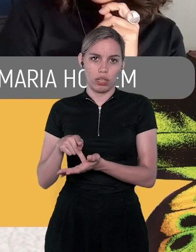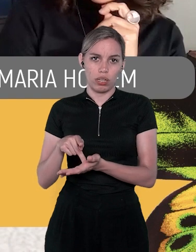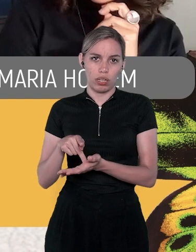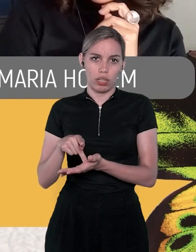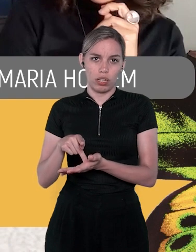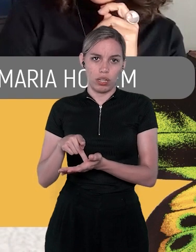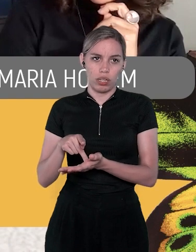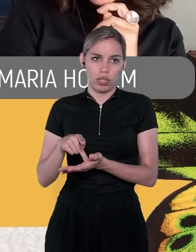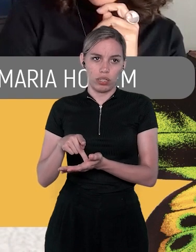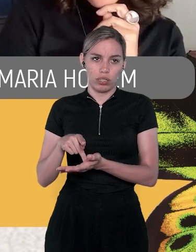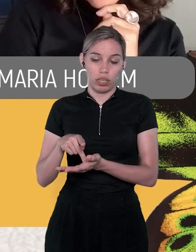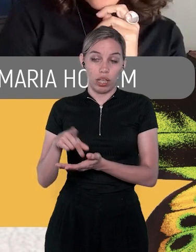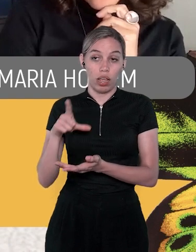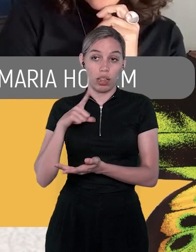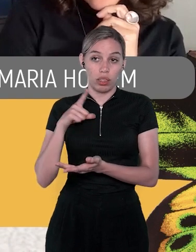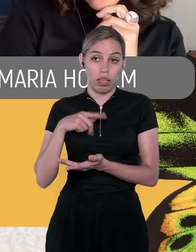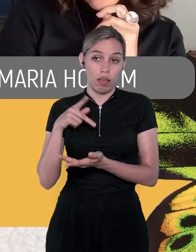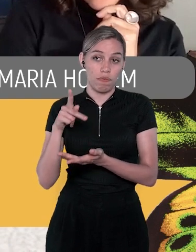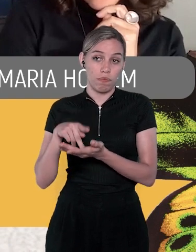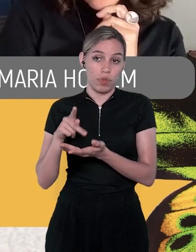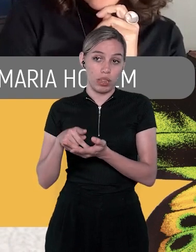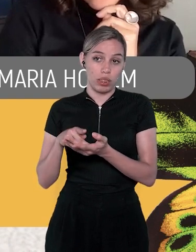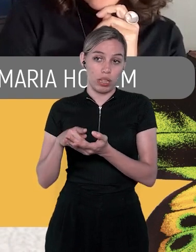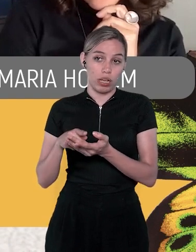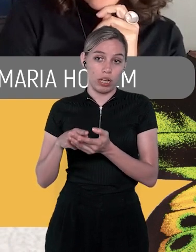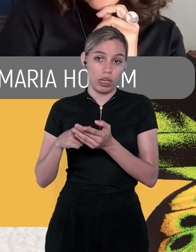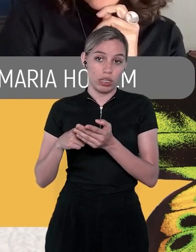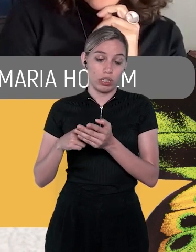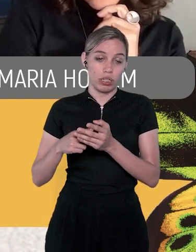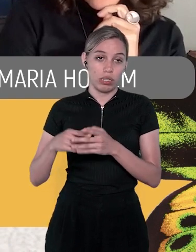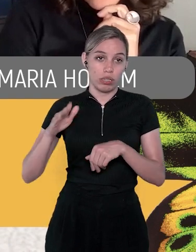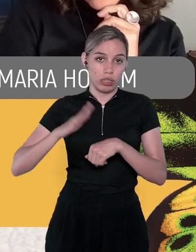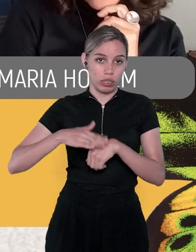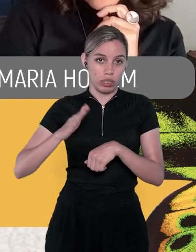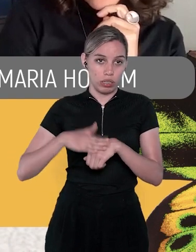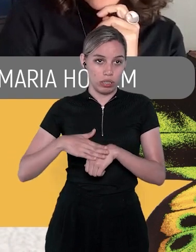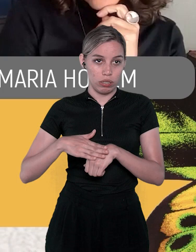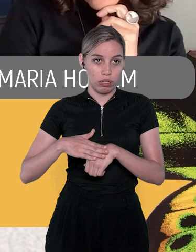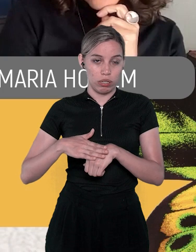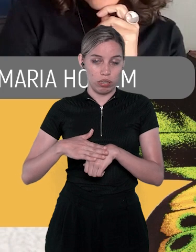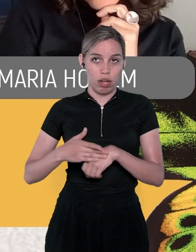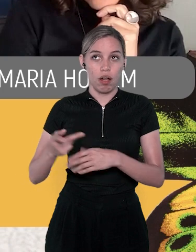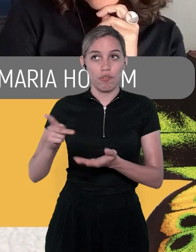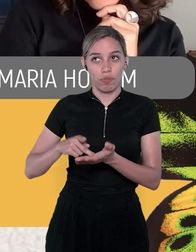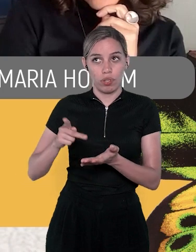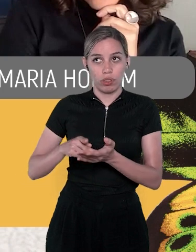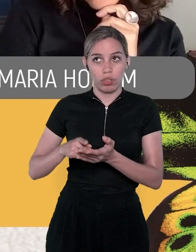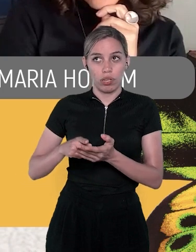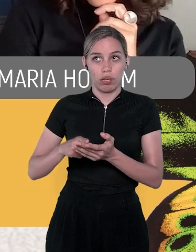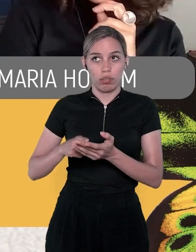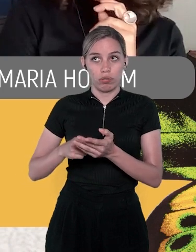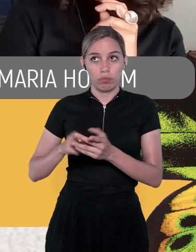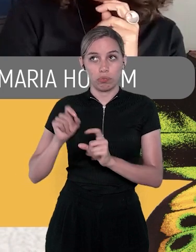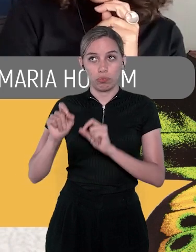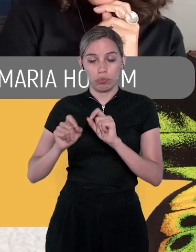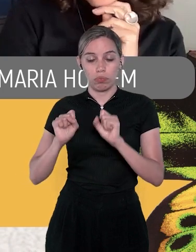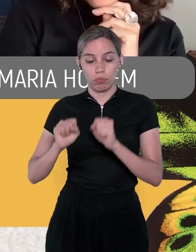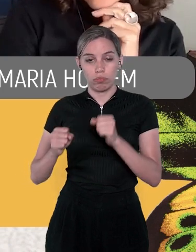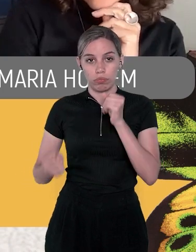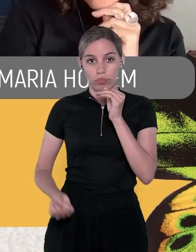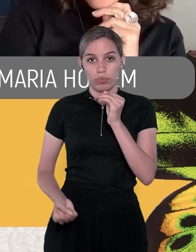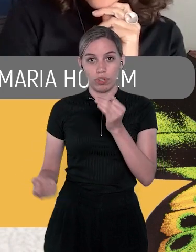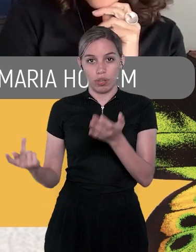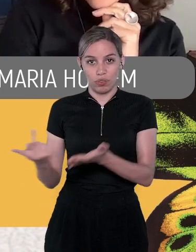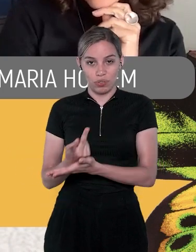porque ele tem a verdade dele. Ele fala sobre a possibilidade da existência, né? Essas coisas